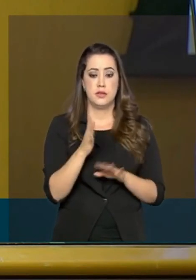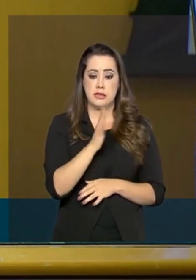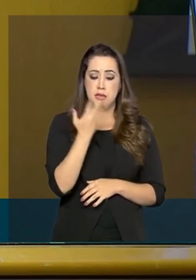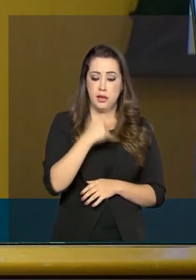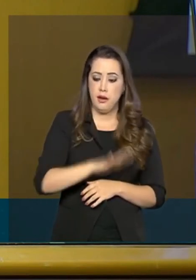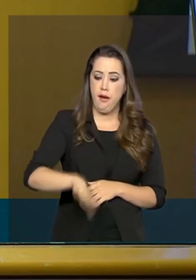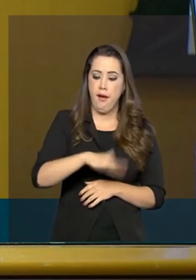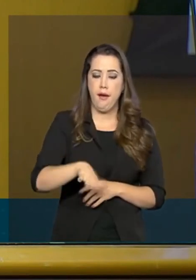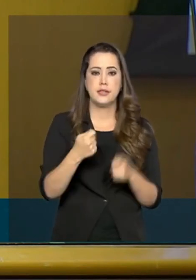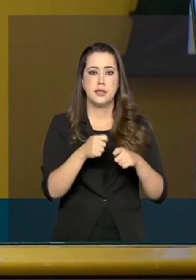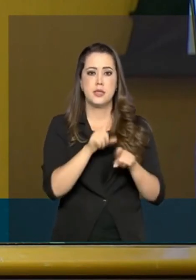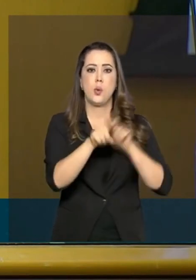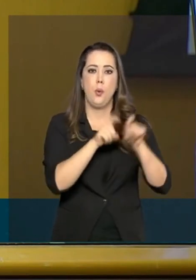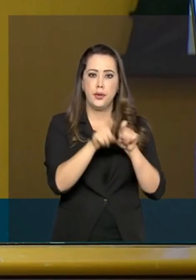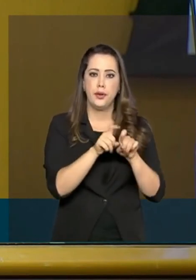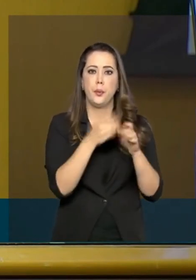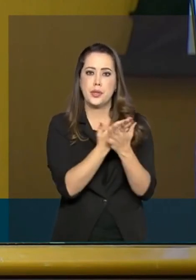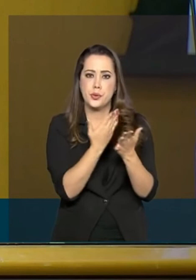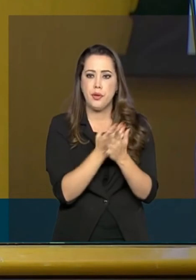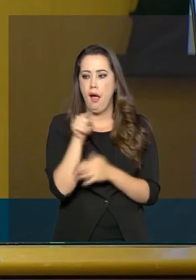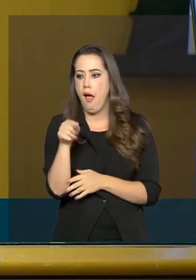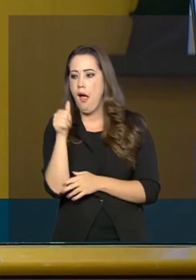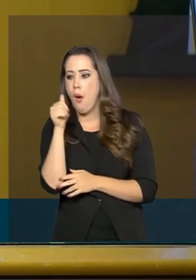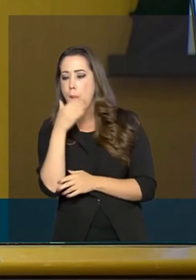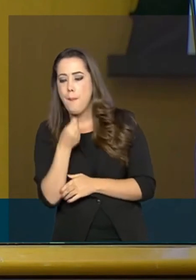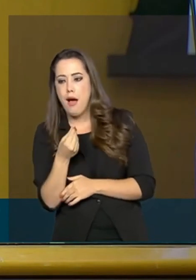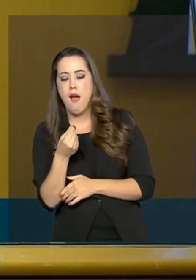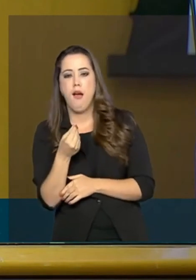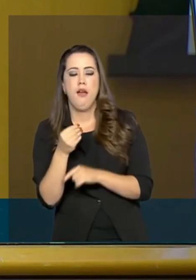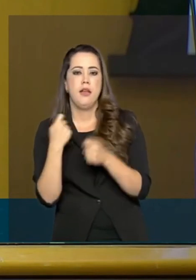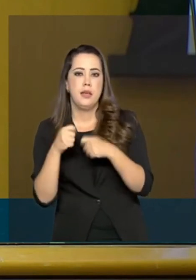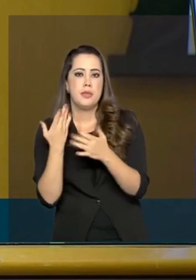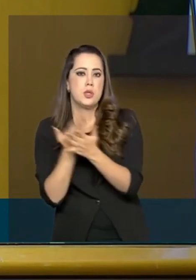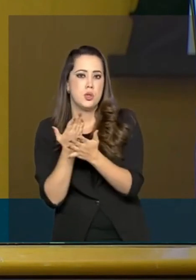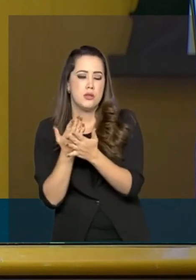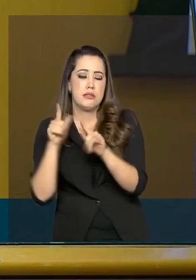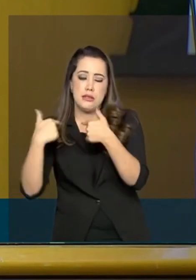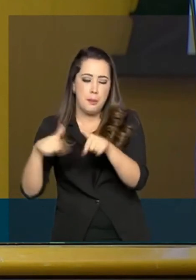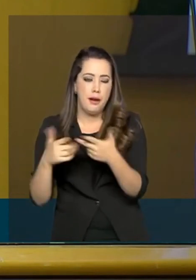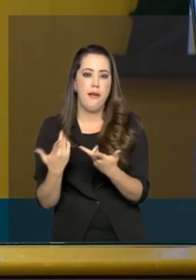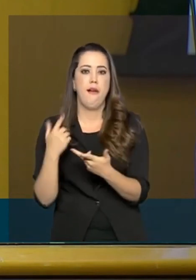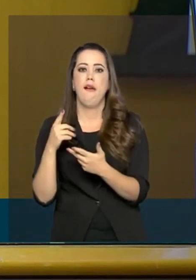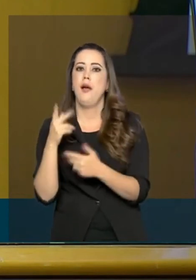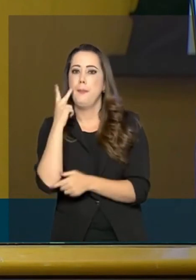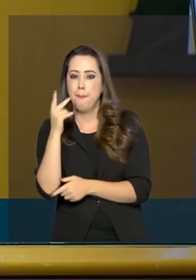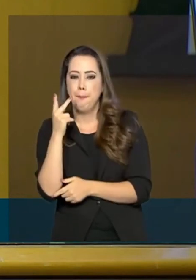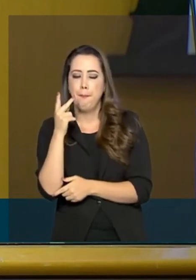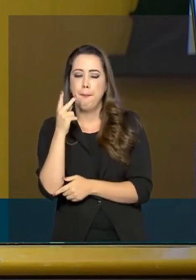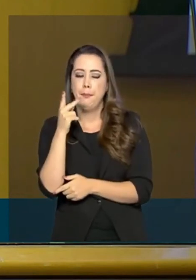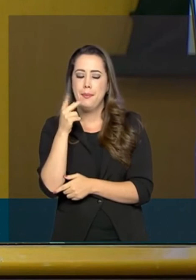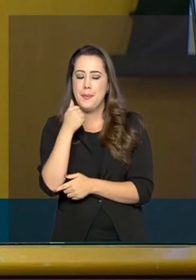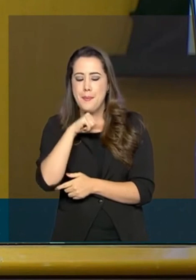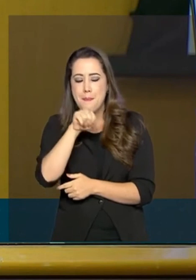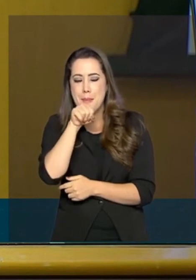com o pai que tem que fazer teletrabalho, com a mãe que tem que fazer teletrabalho, situação de ensino, de uma nova